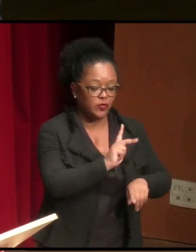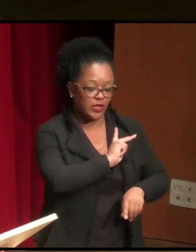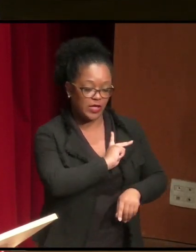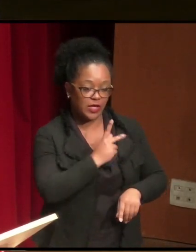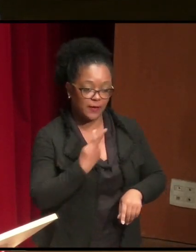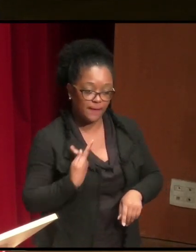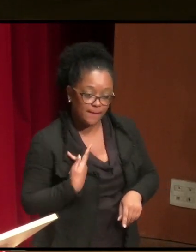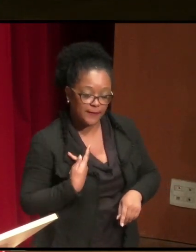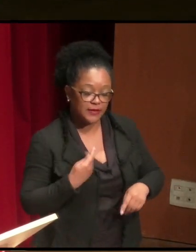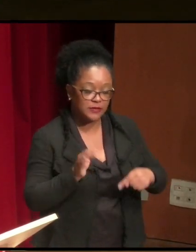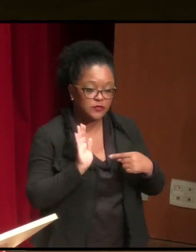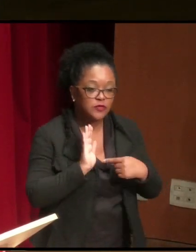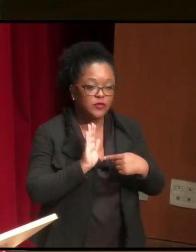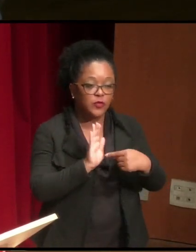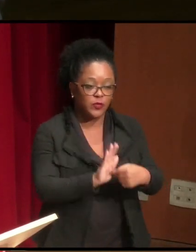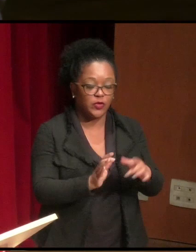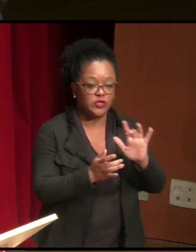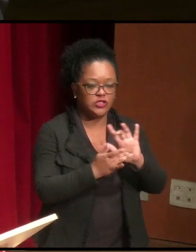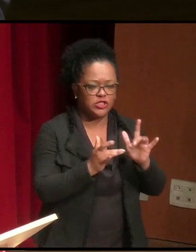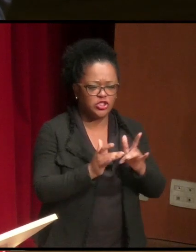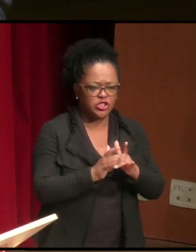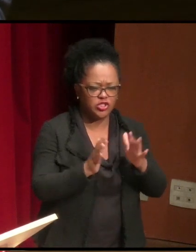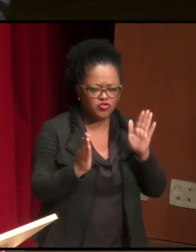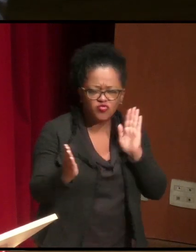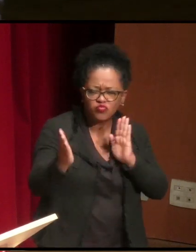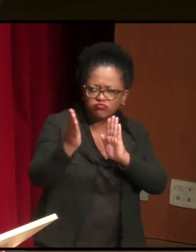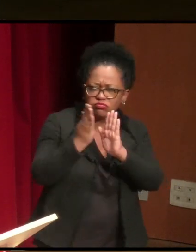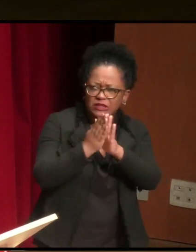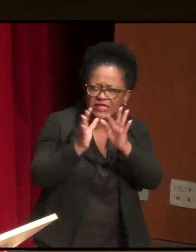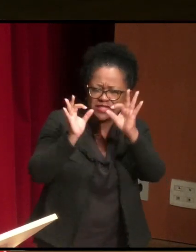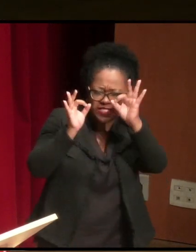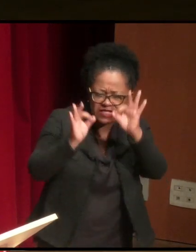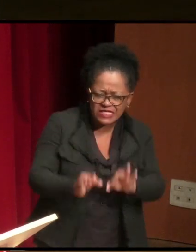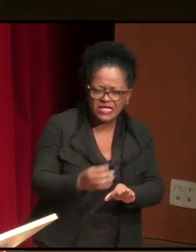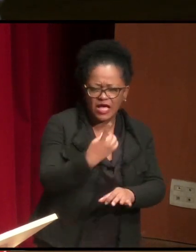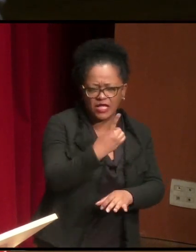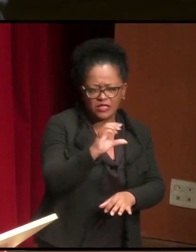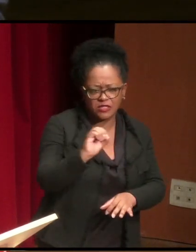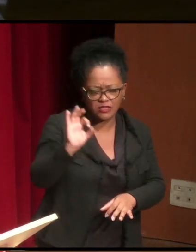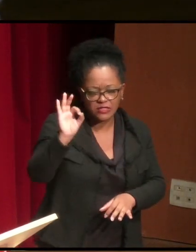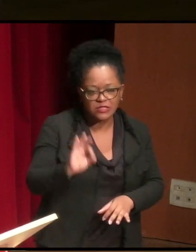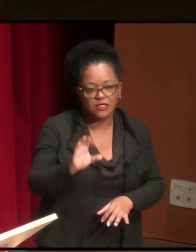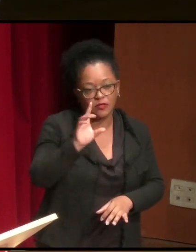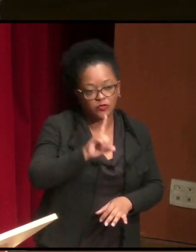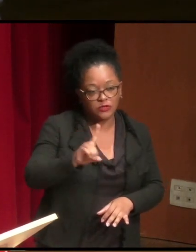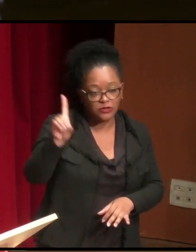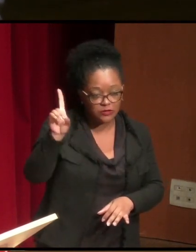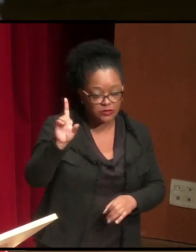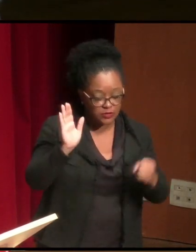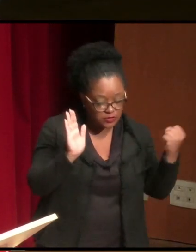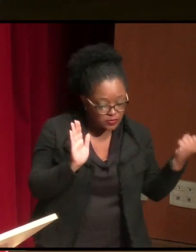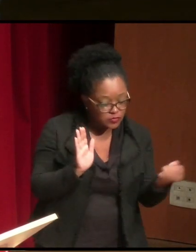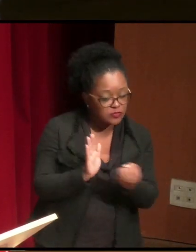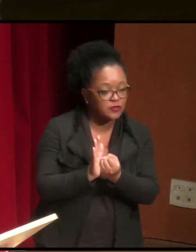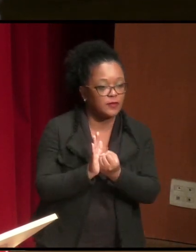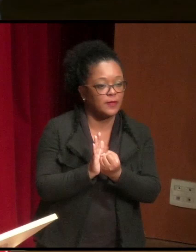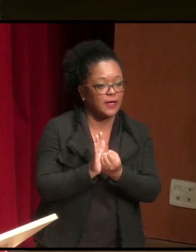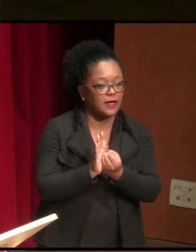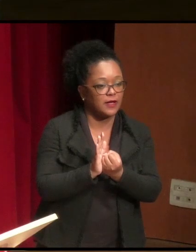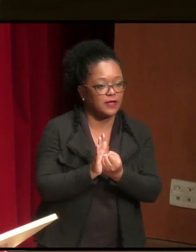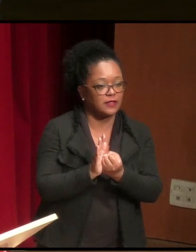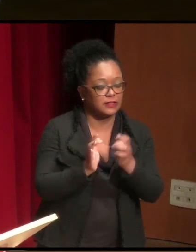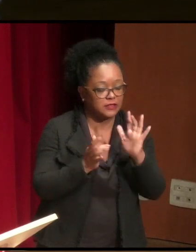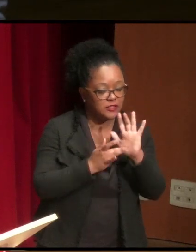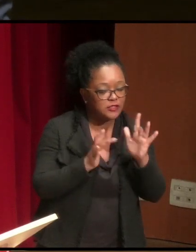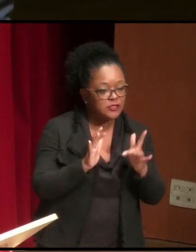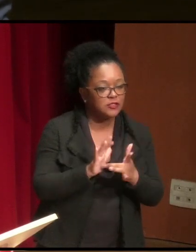essa expressão exata do ser de Deus é o mesmo instrumento que vai cunhar, que vai marcar como o instrumento de um ferreiro. Aí